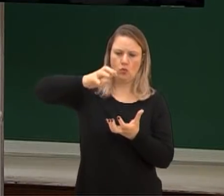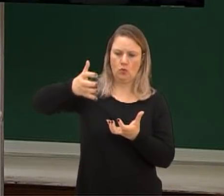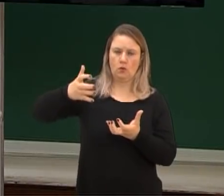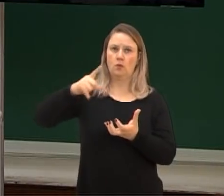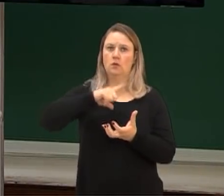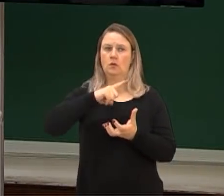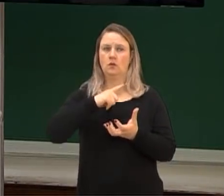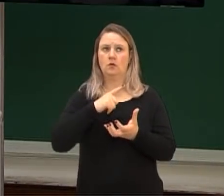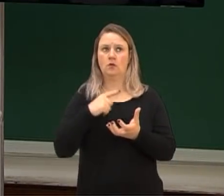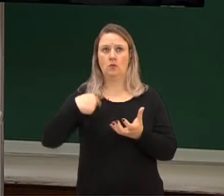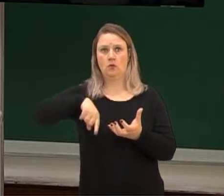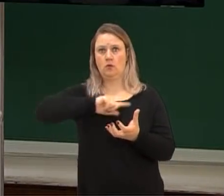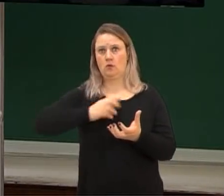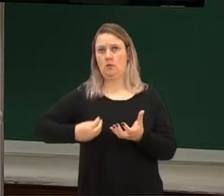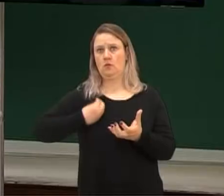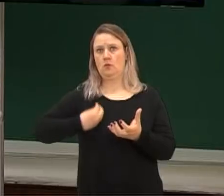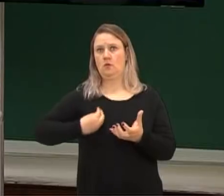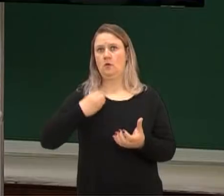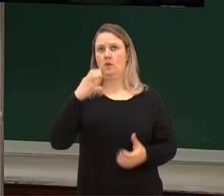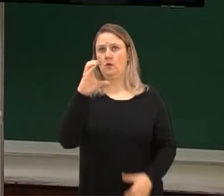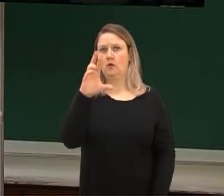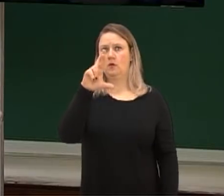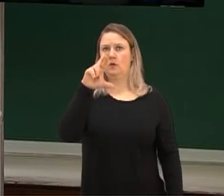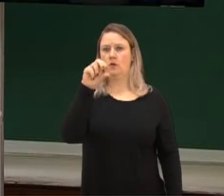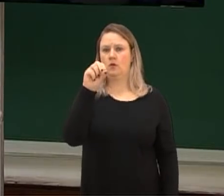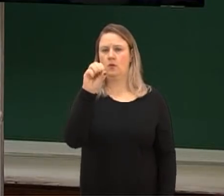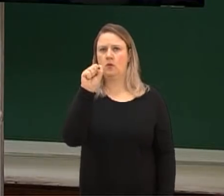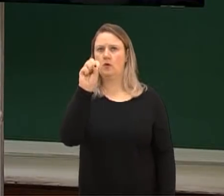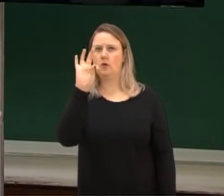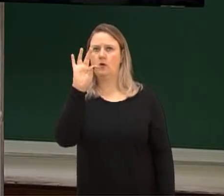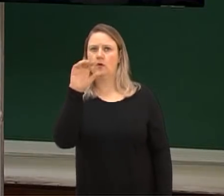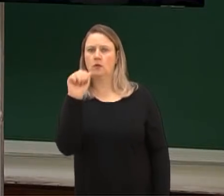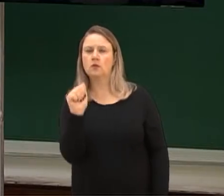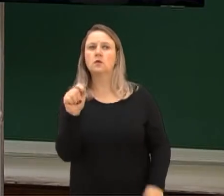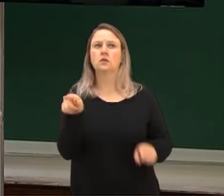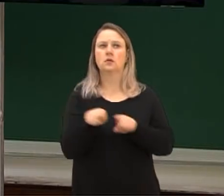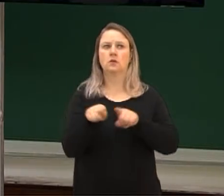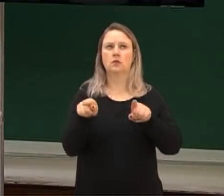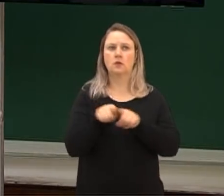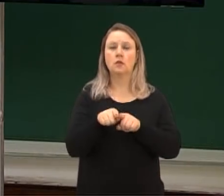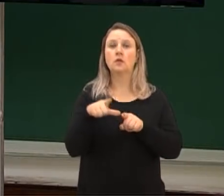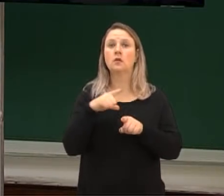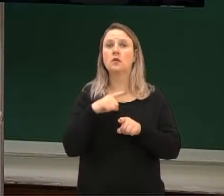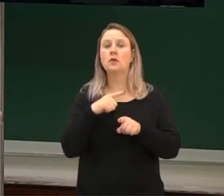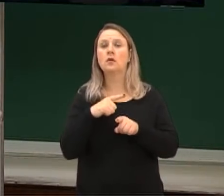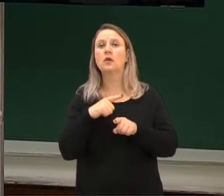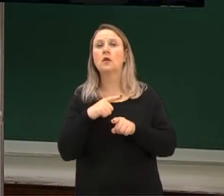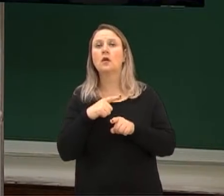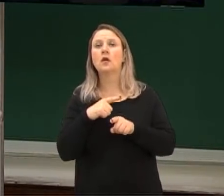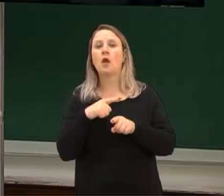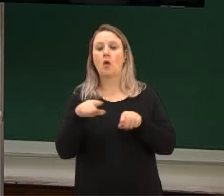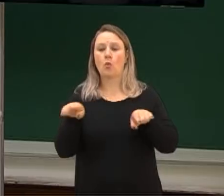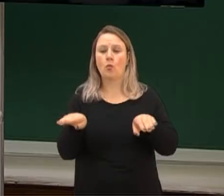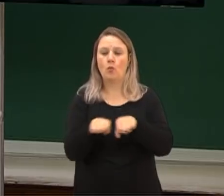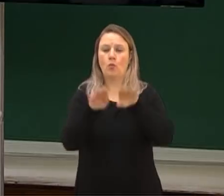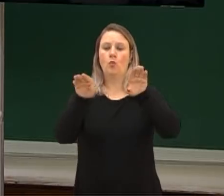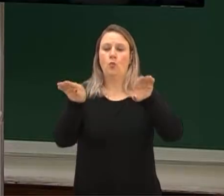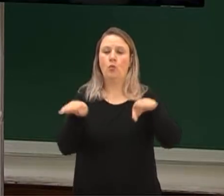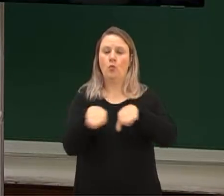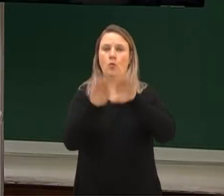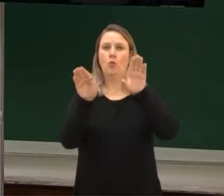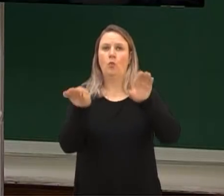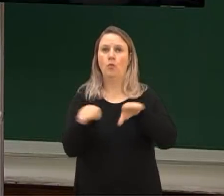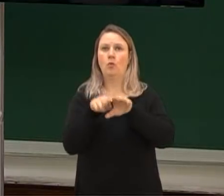a camada que a gente habita, então, é a crosta, a camada onde acontecem as correntes de convecção, que é o que faz as placas tectônicas se